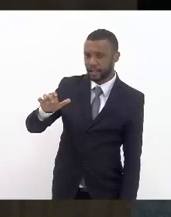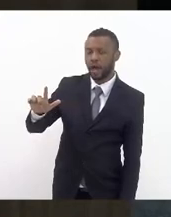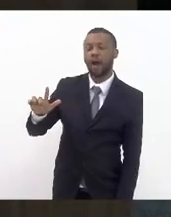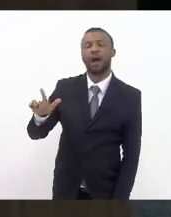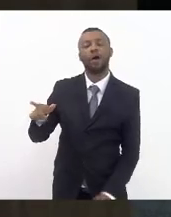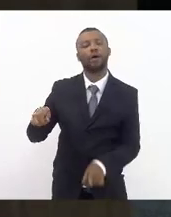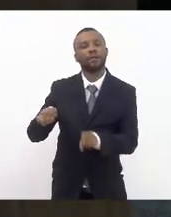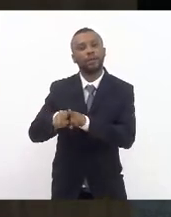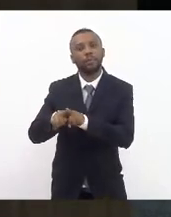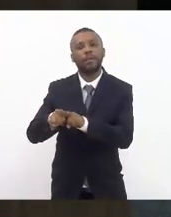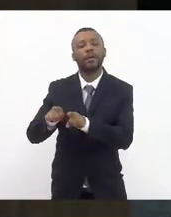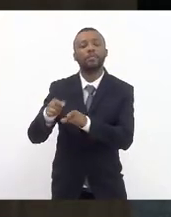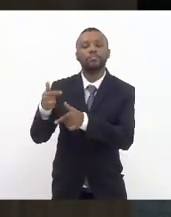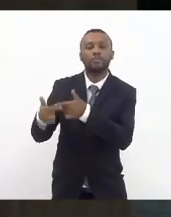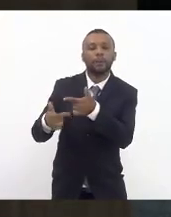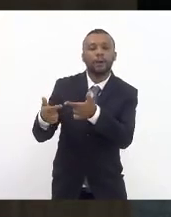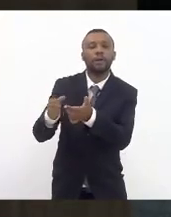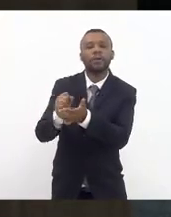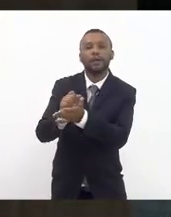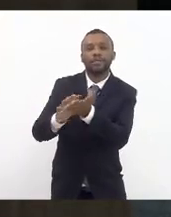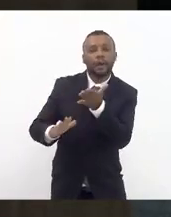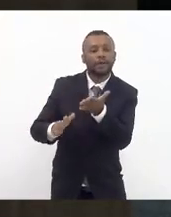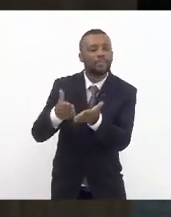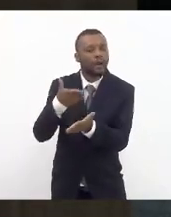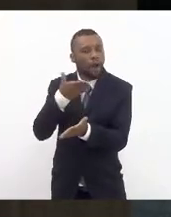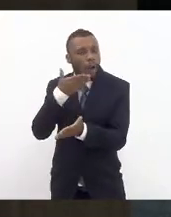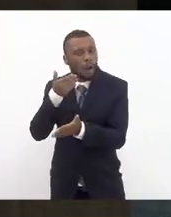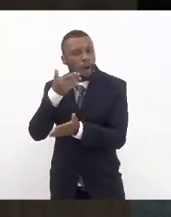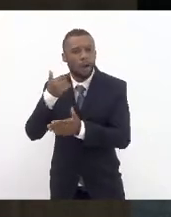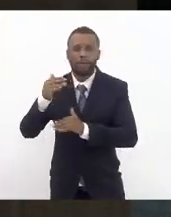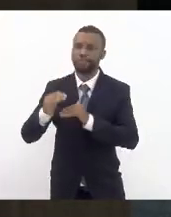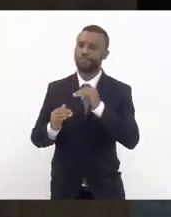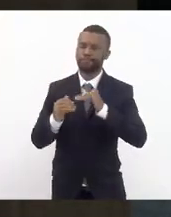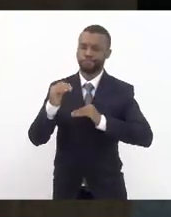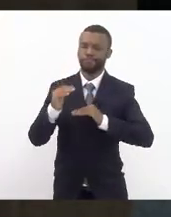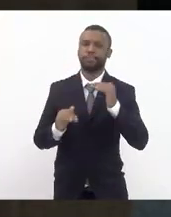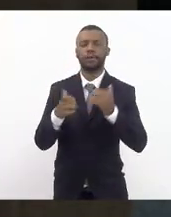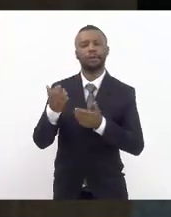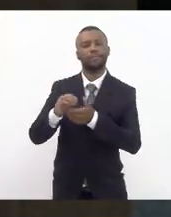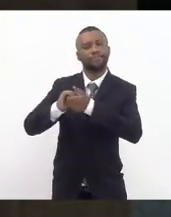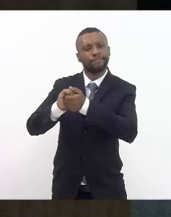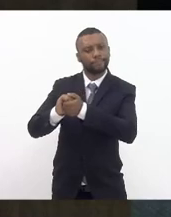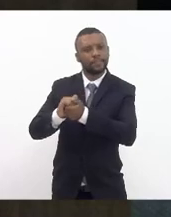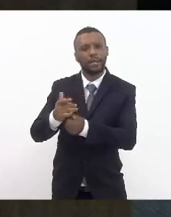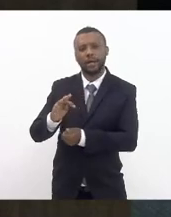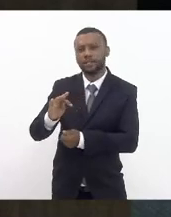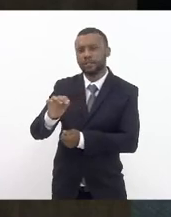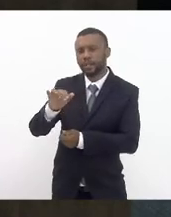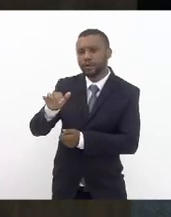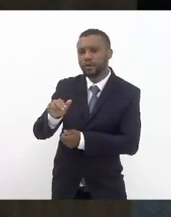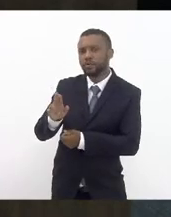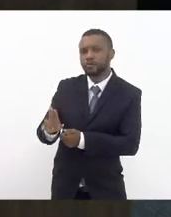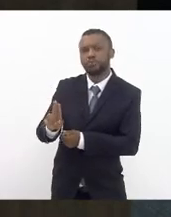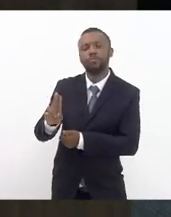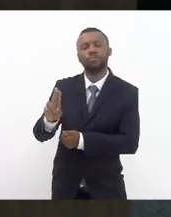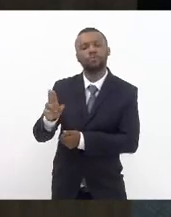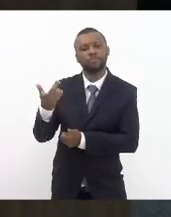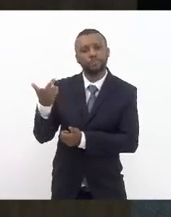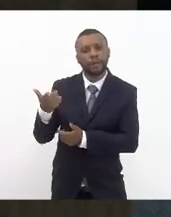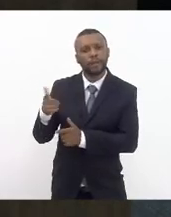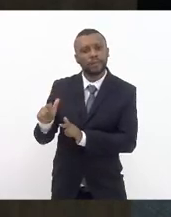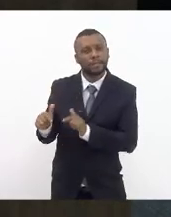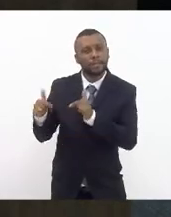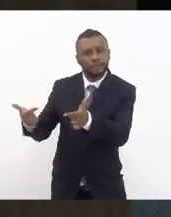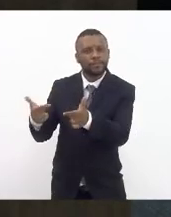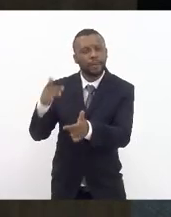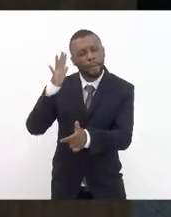aperfeiçoamento profissional. Então, quero cumprimentar a Tia Ju pela iniciativa. Uma das propostas que fiz, Márcio, foi pensar, por exemplo, que a